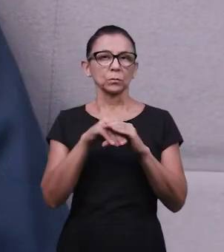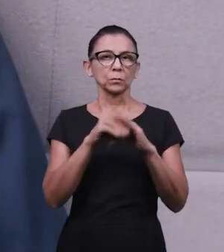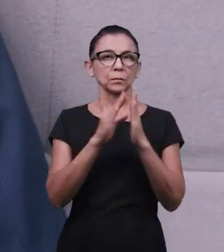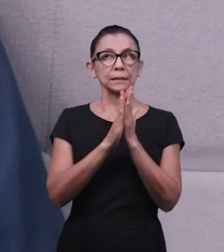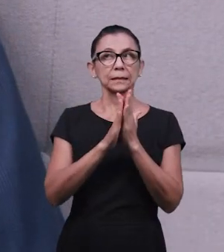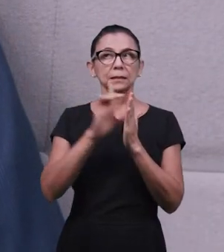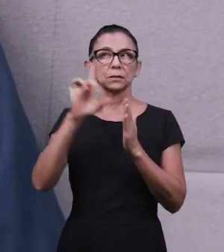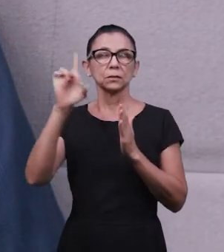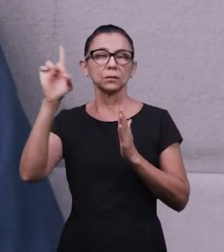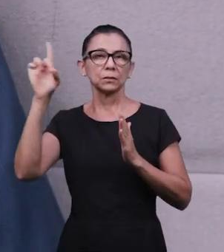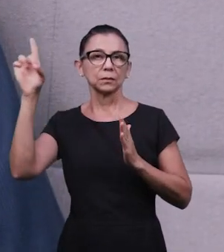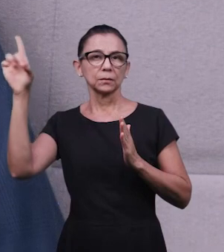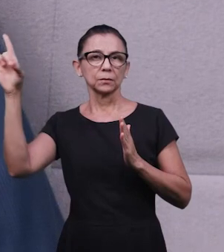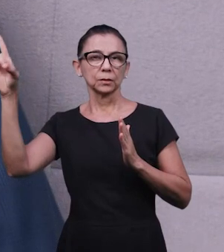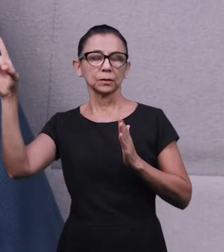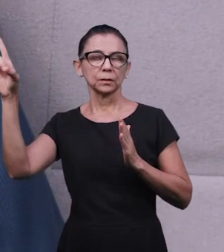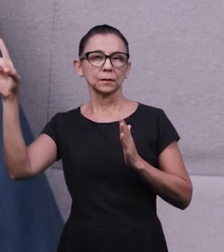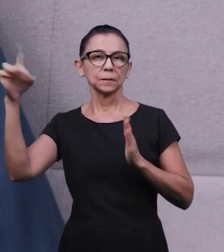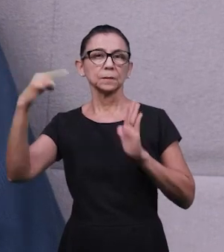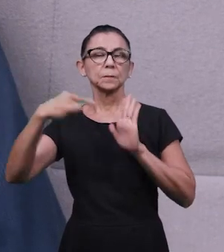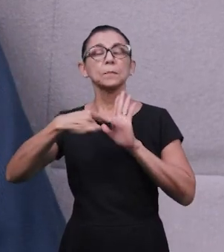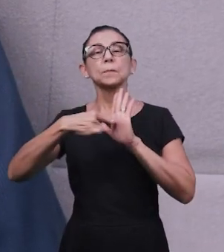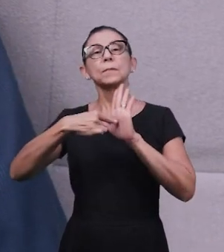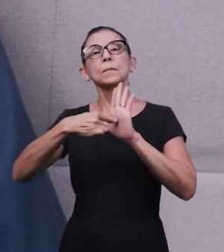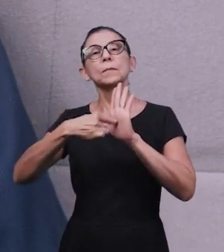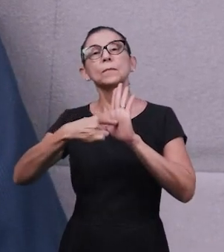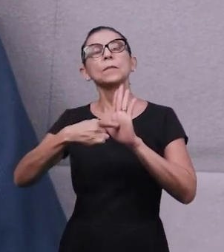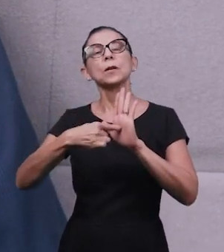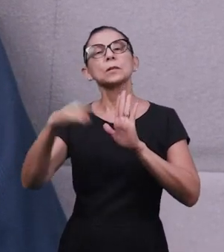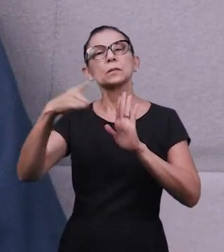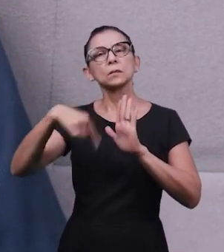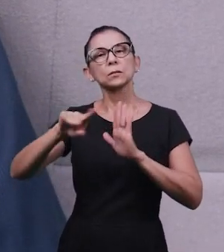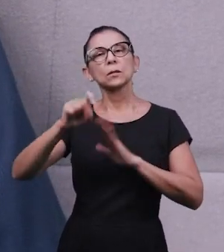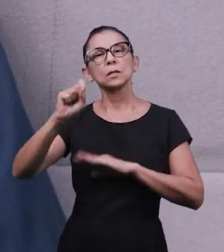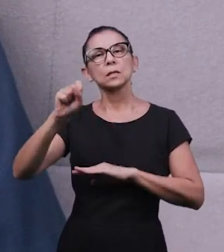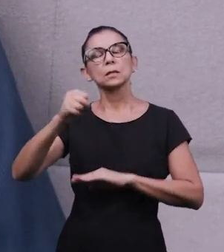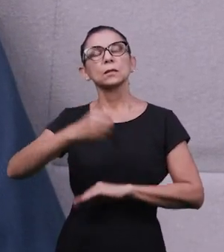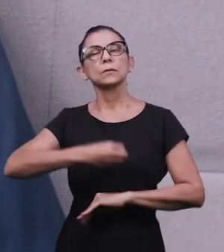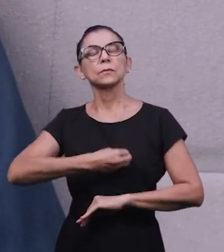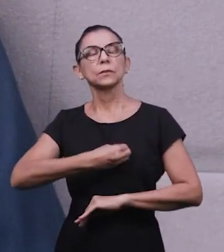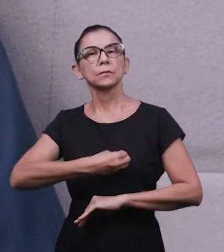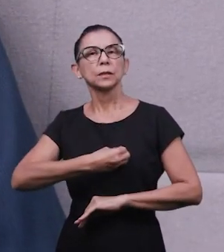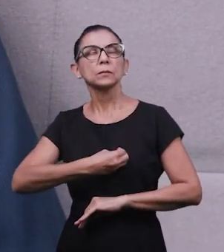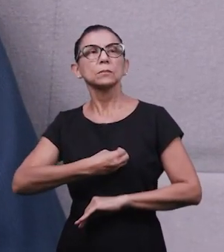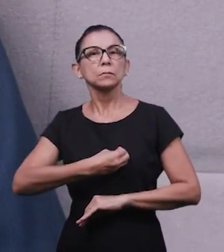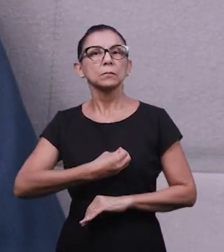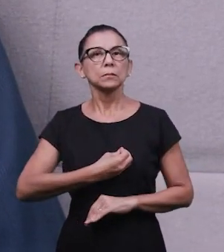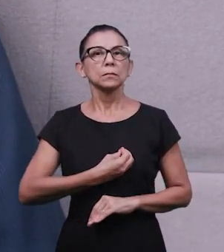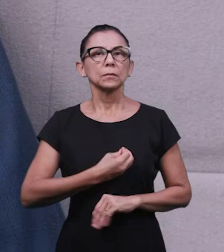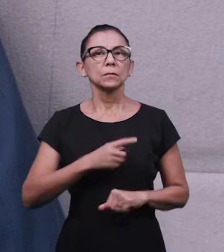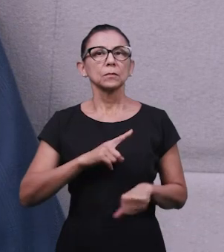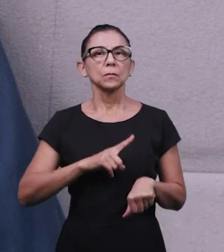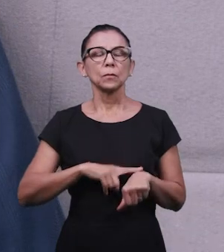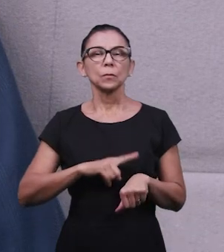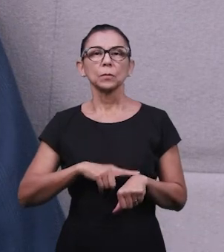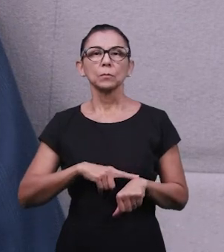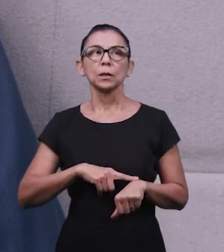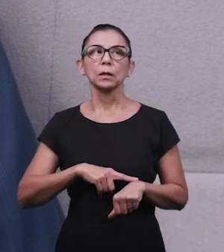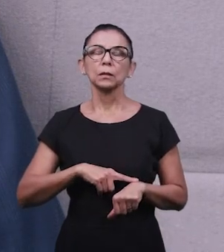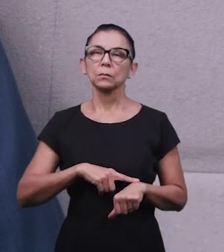uma palavra para aquela pessoa que está nos assistindo para o alcance da importância disso aqui que foi trazido.